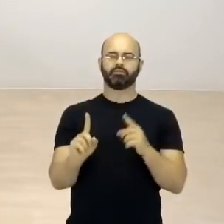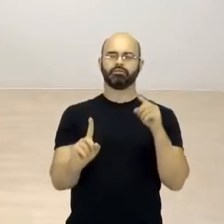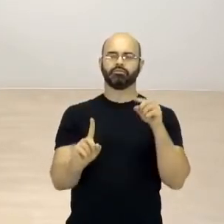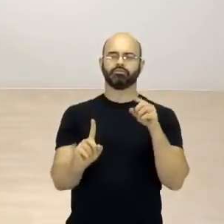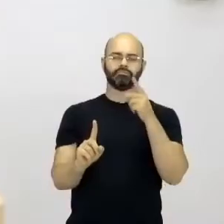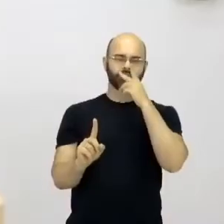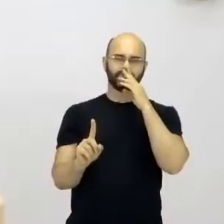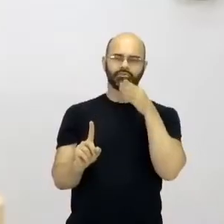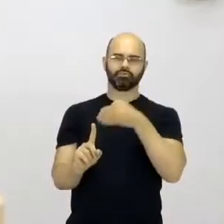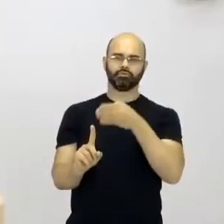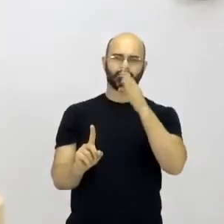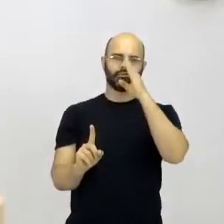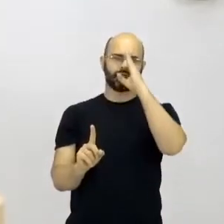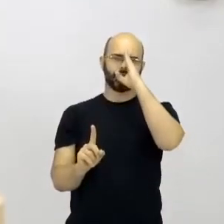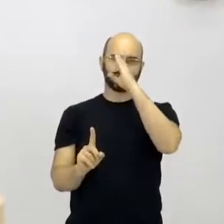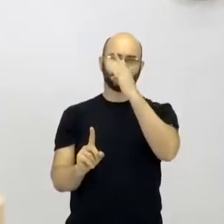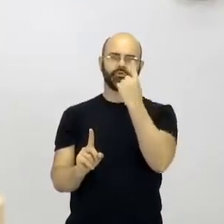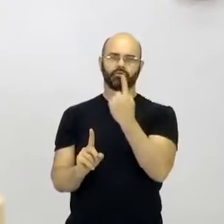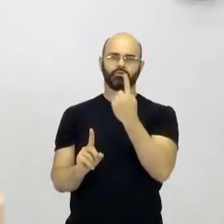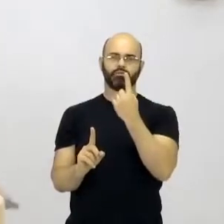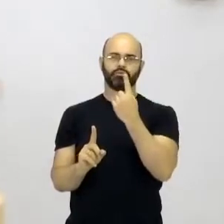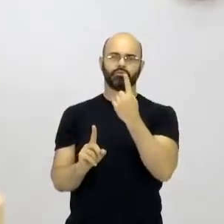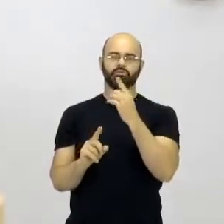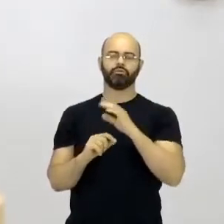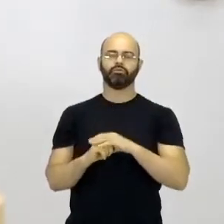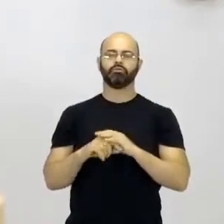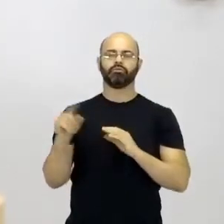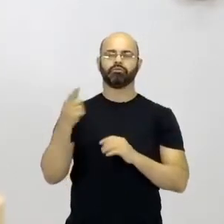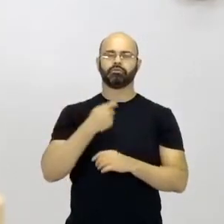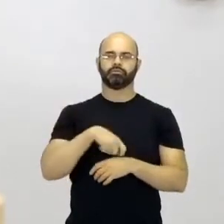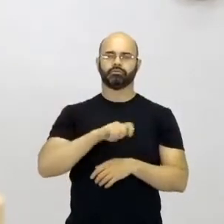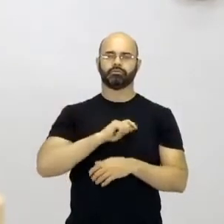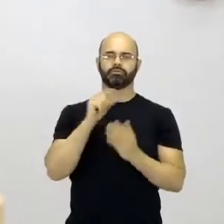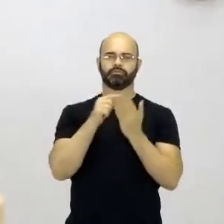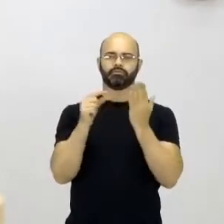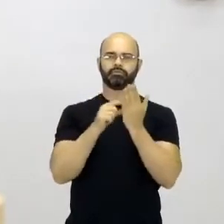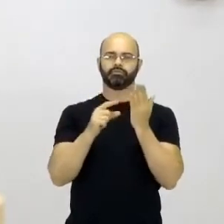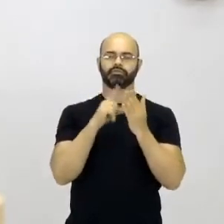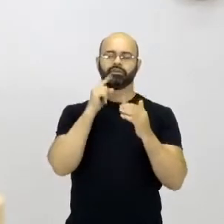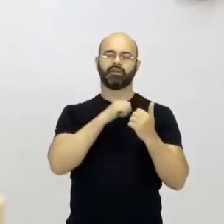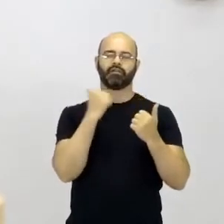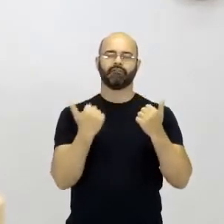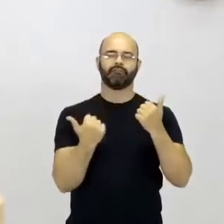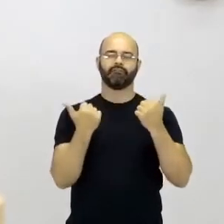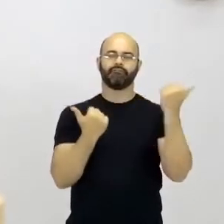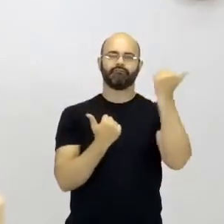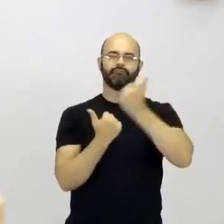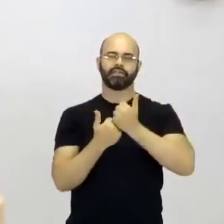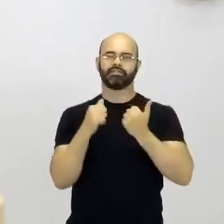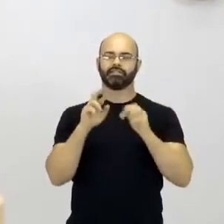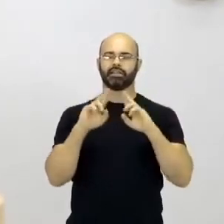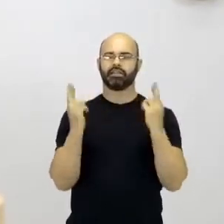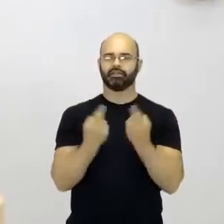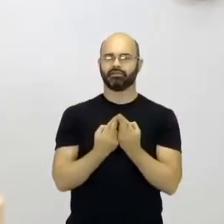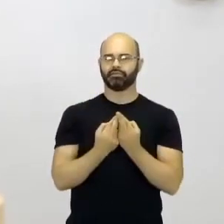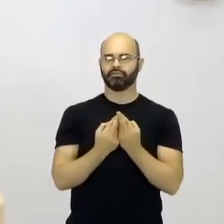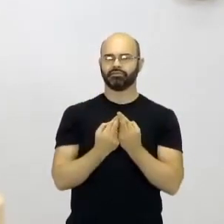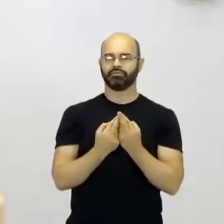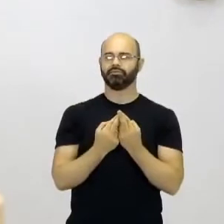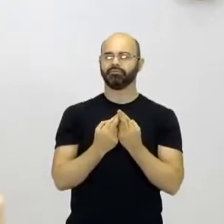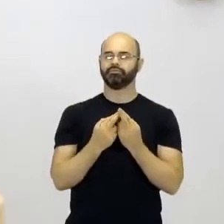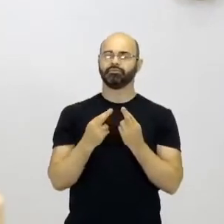lá na América Espanhola nós temos capitanias, temos vice-reinos. Então, a América Espanhola ela é